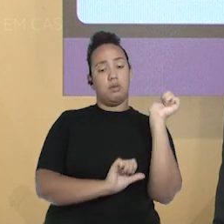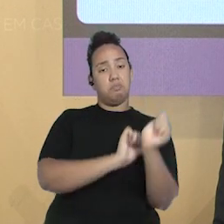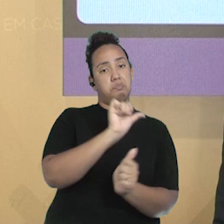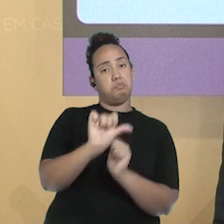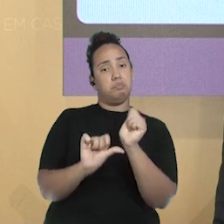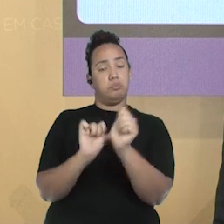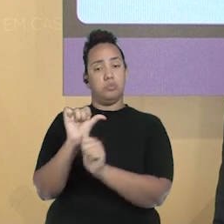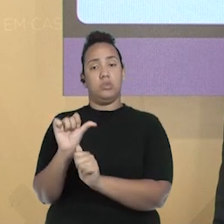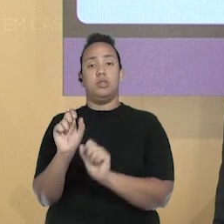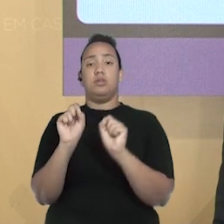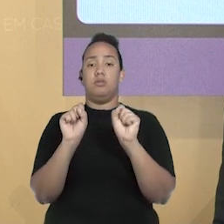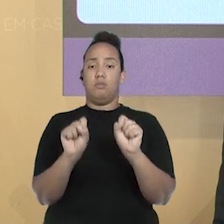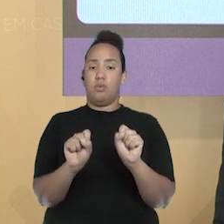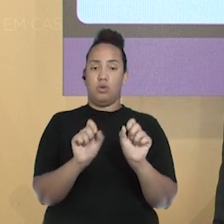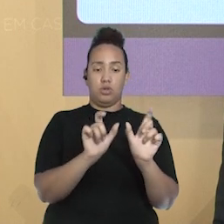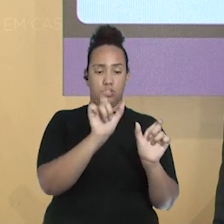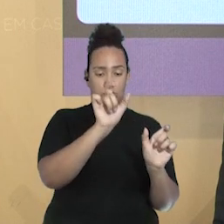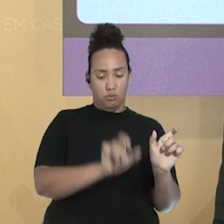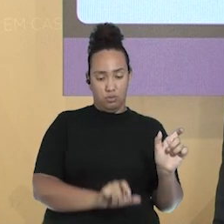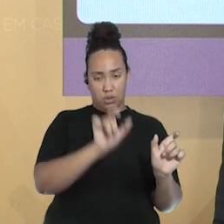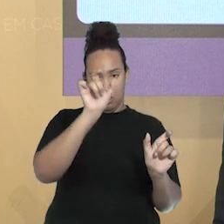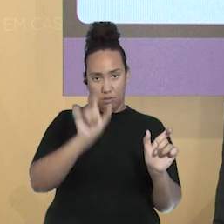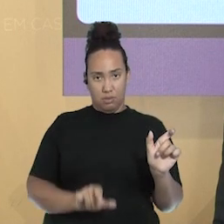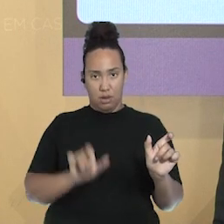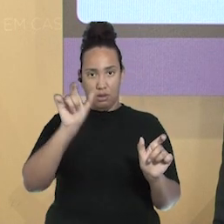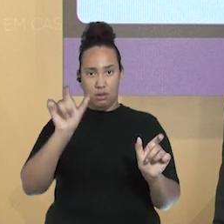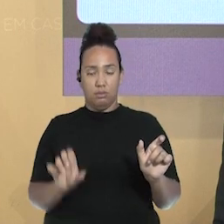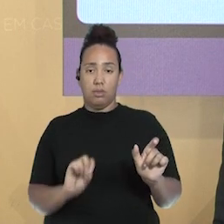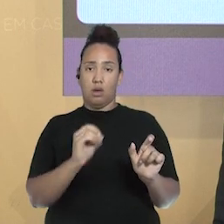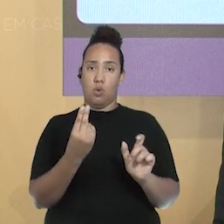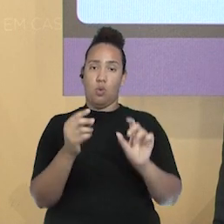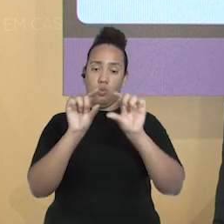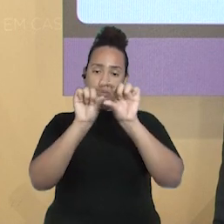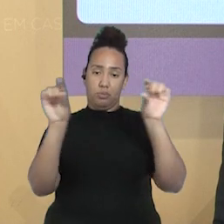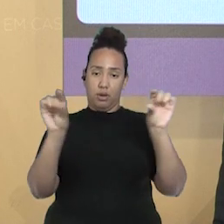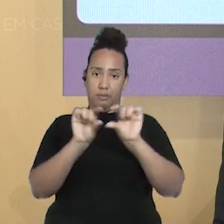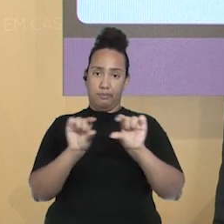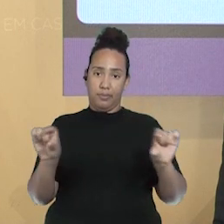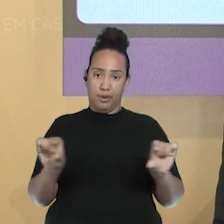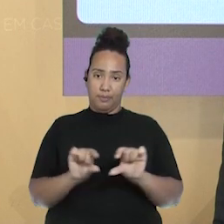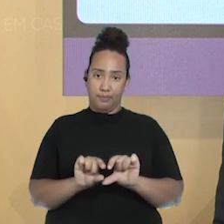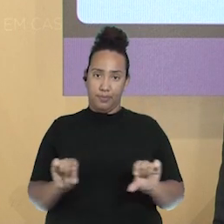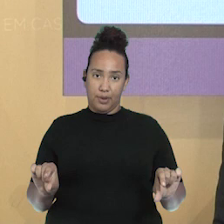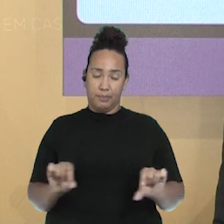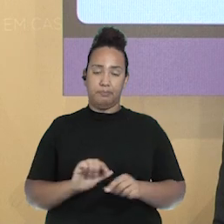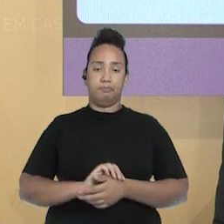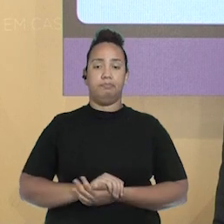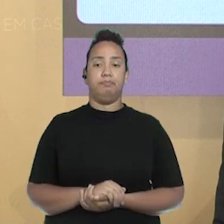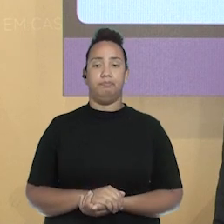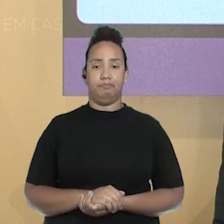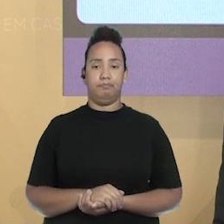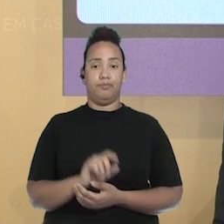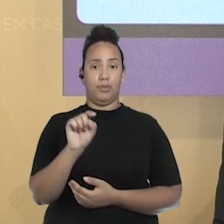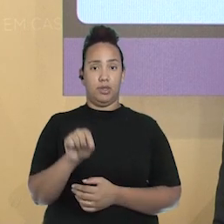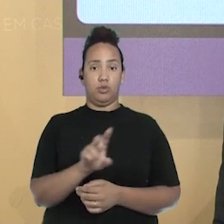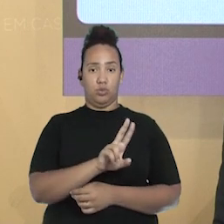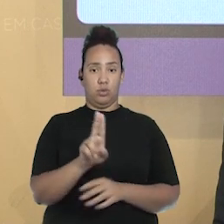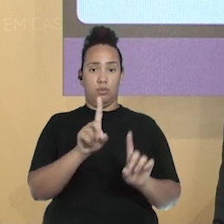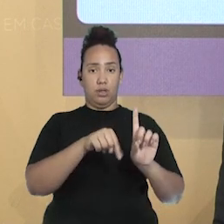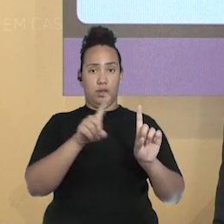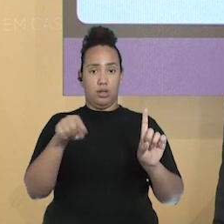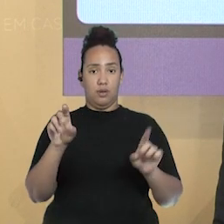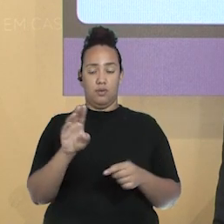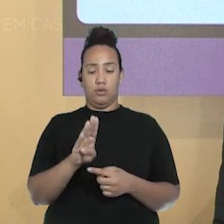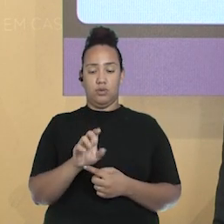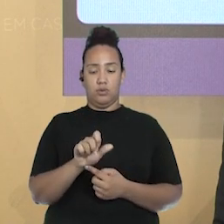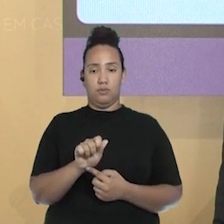tanto na horizontal quanto na vertical, e nesse caso será chamado de gráfico de barras. Observe que este gráfico